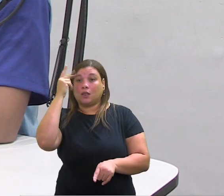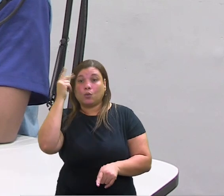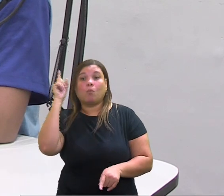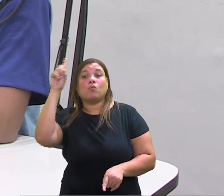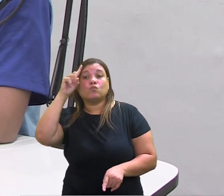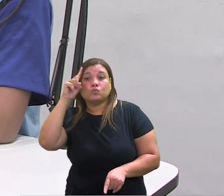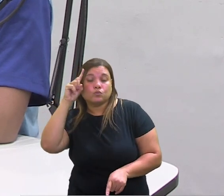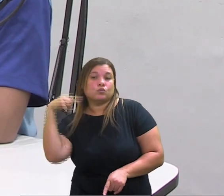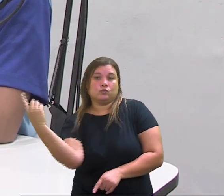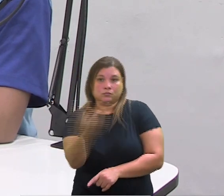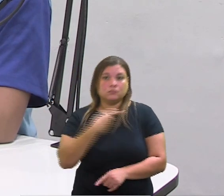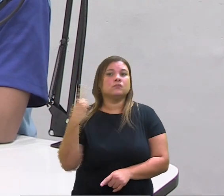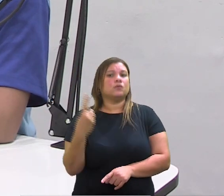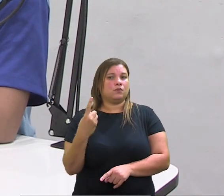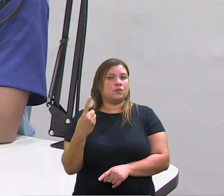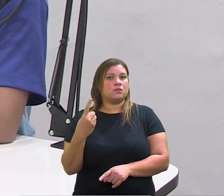de acontecer.